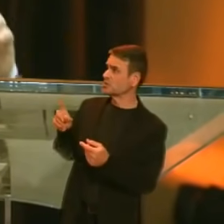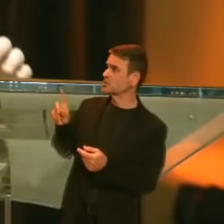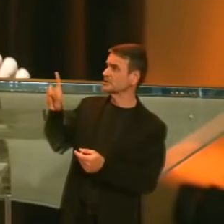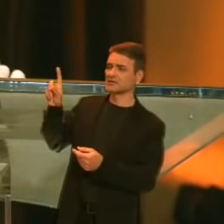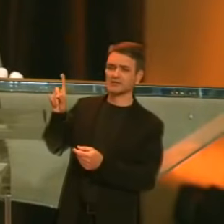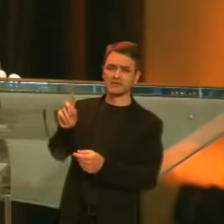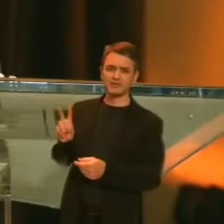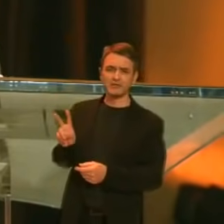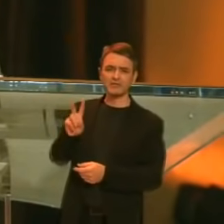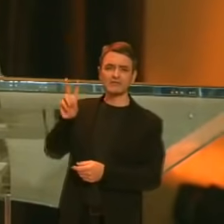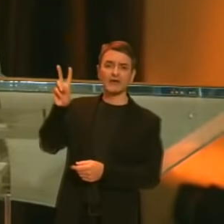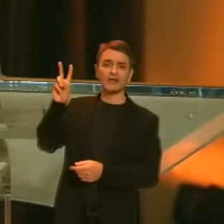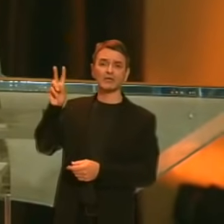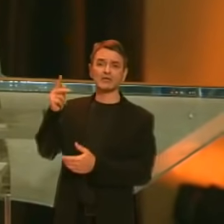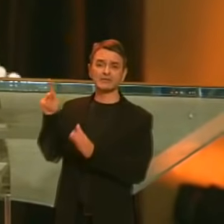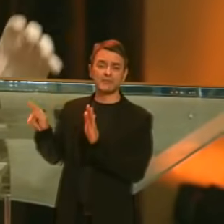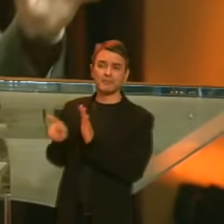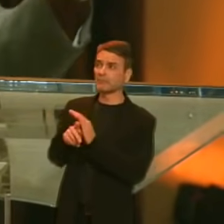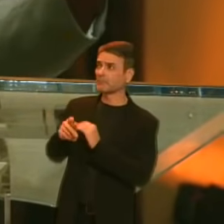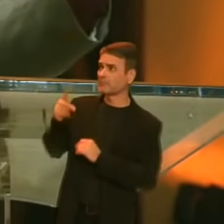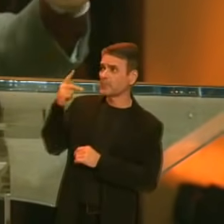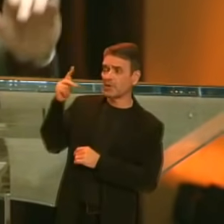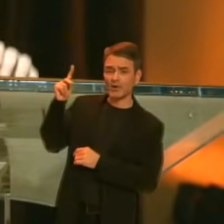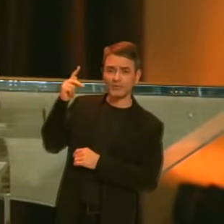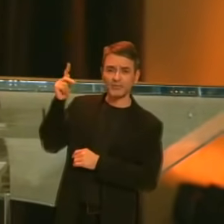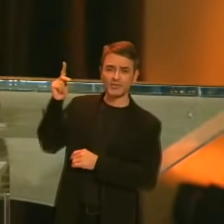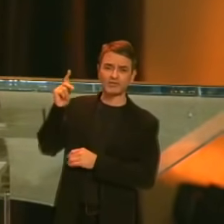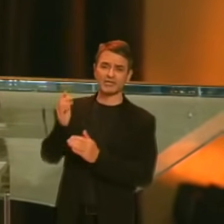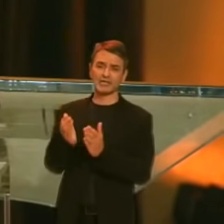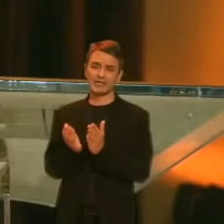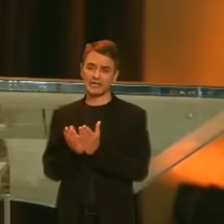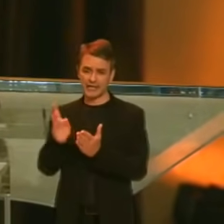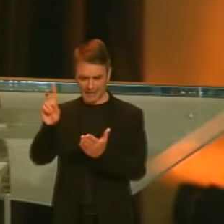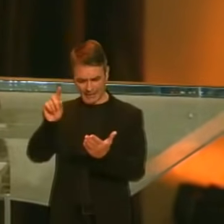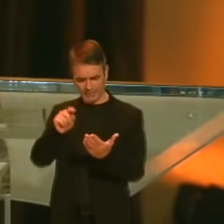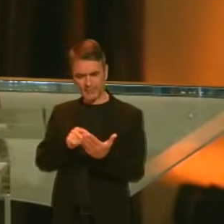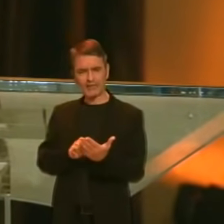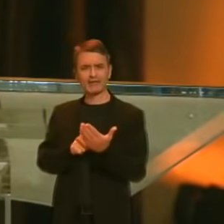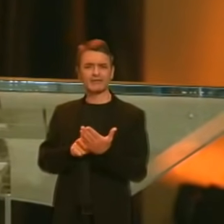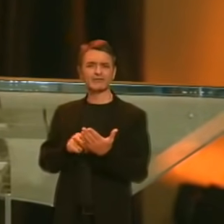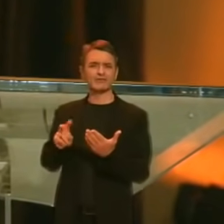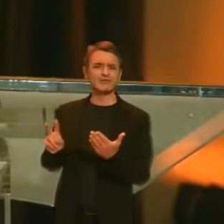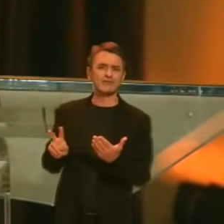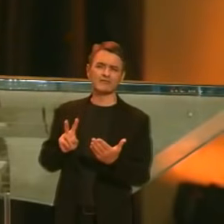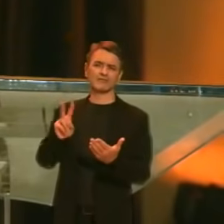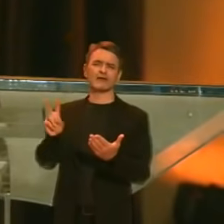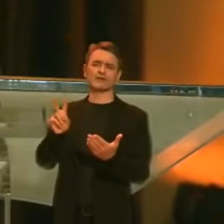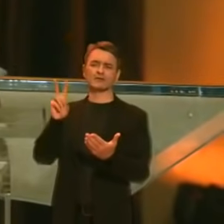do reino, o valor da palavra.